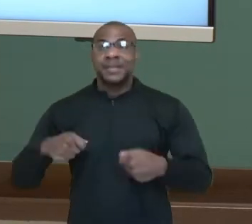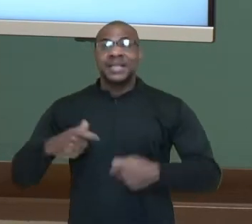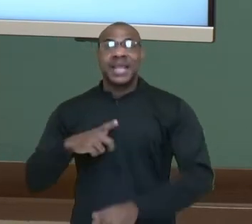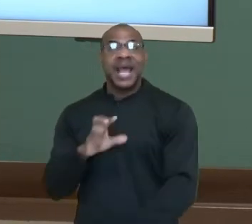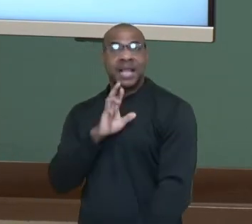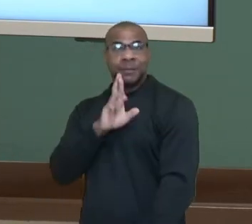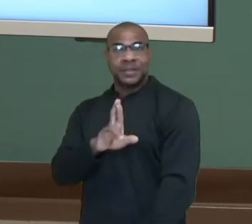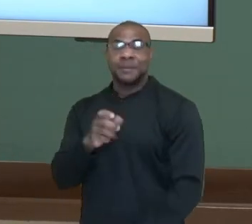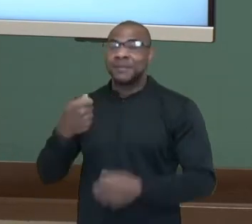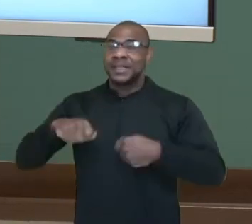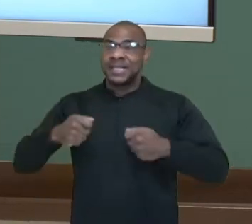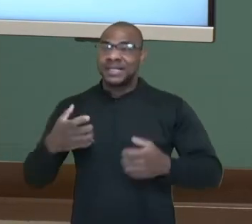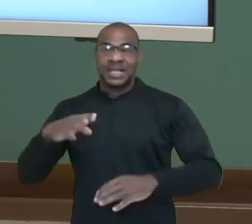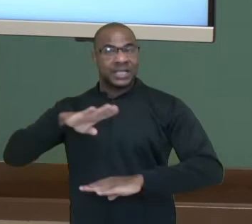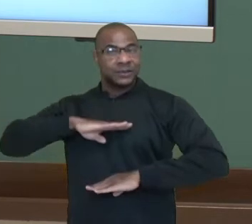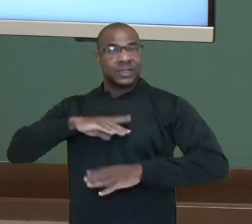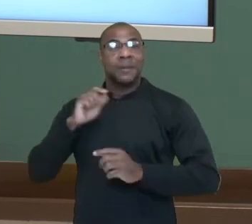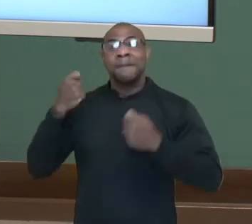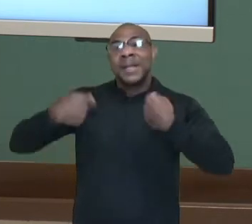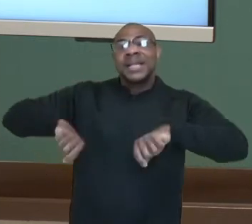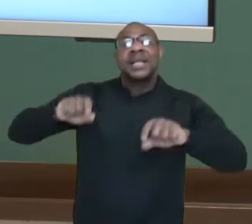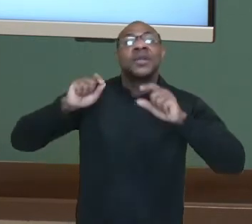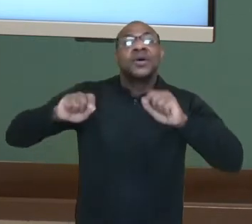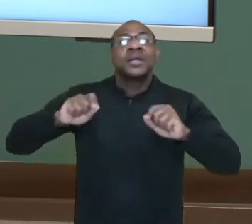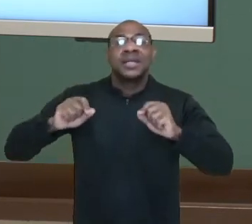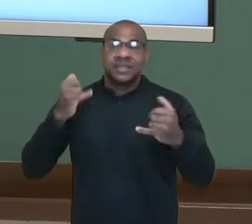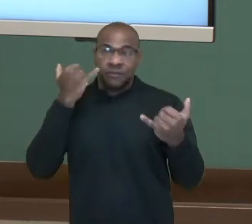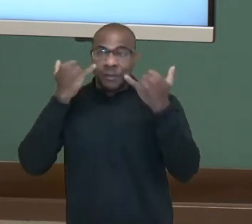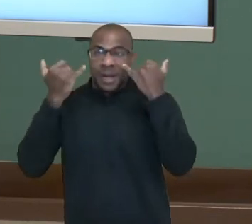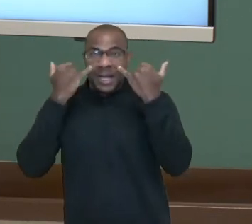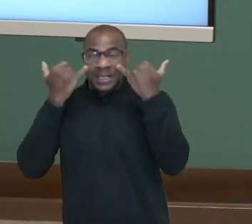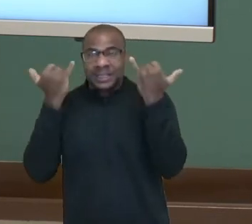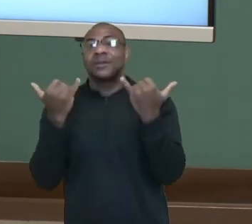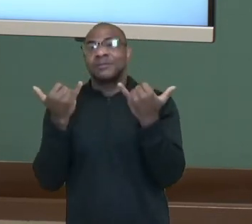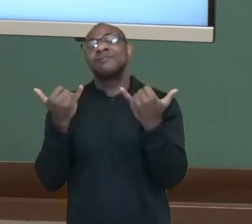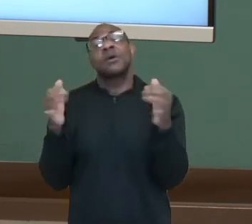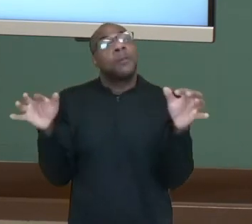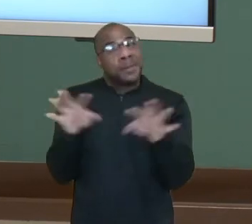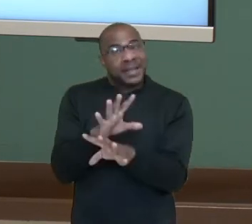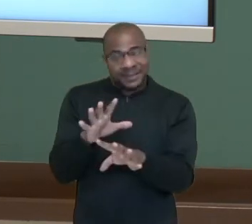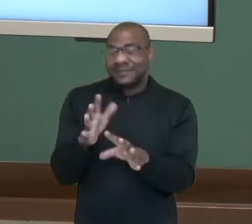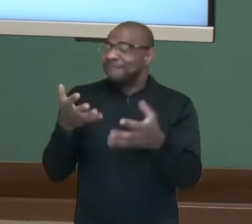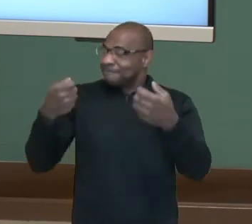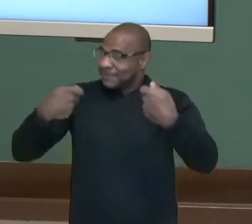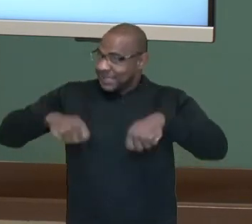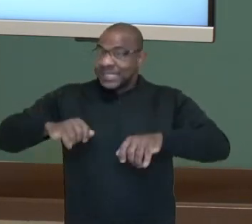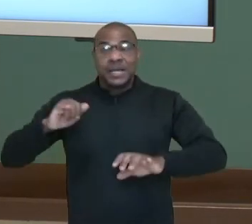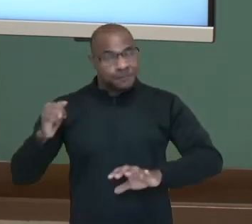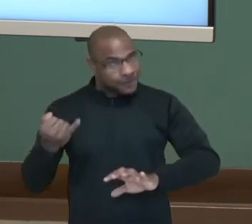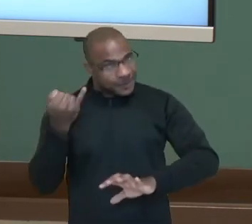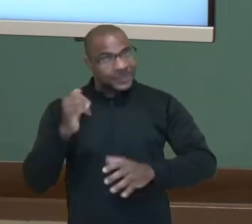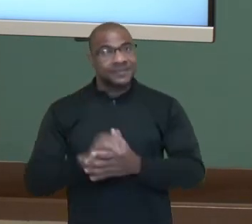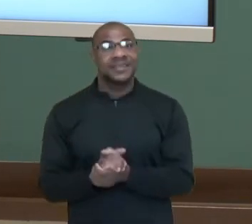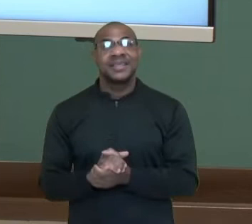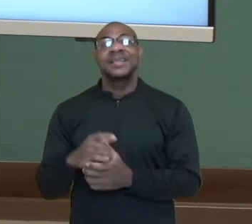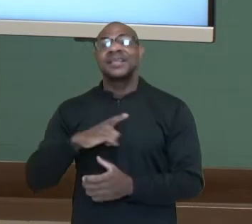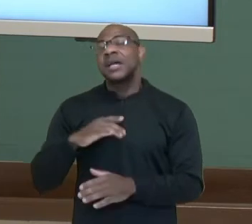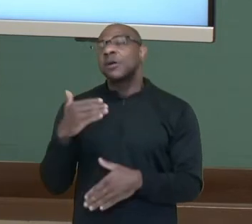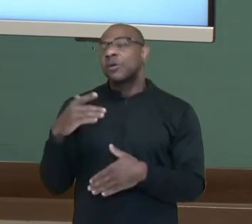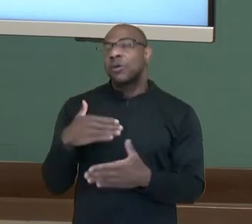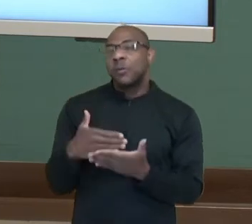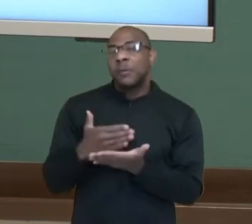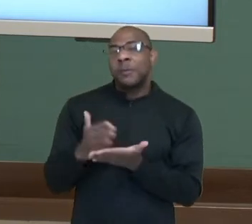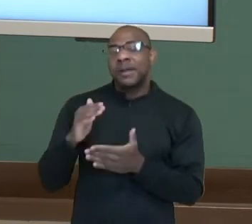essa situação, eu preciso de uma informação extra, adicional. Então, aí já começa a